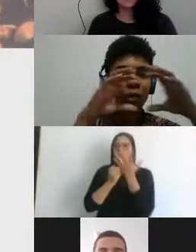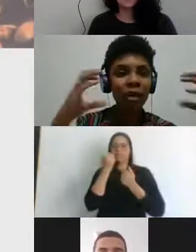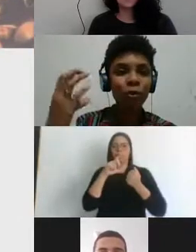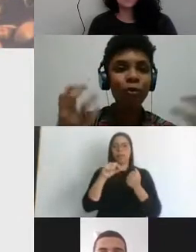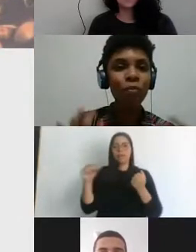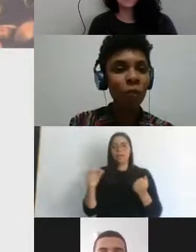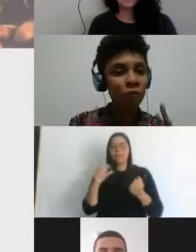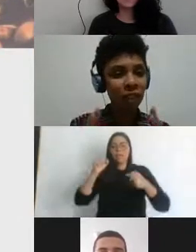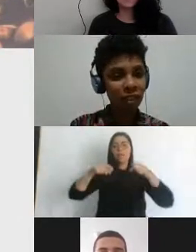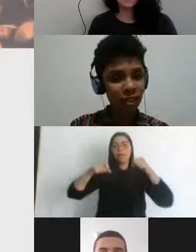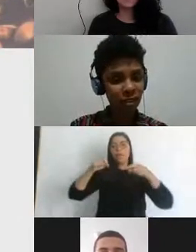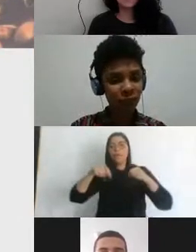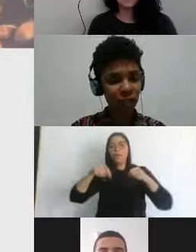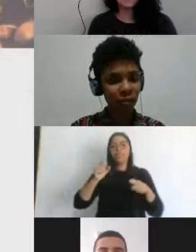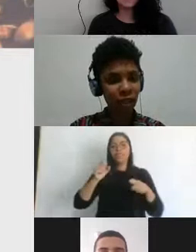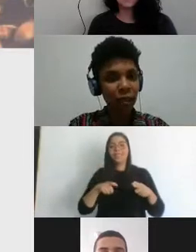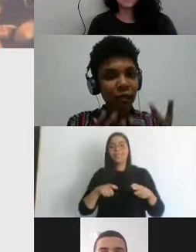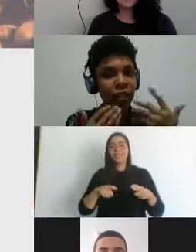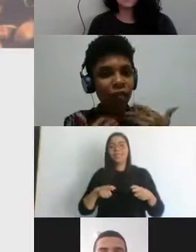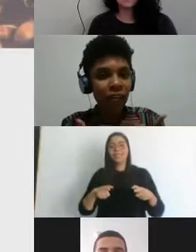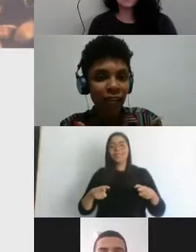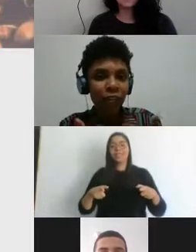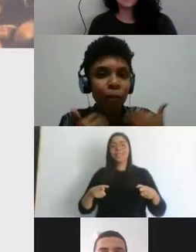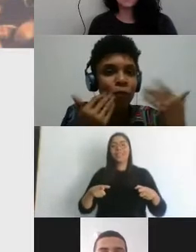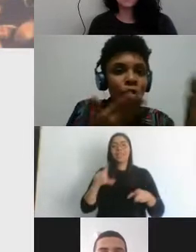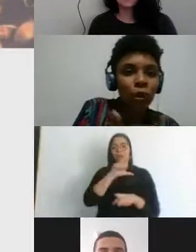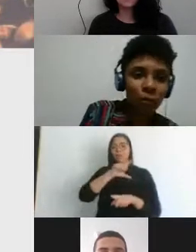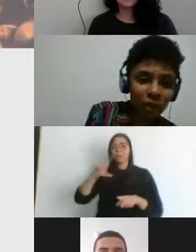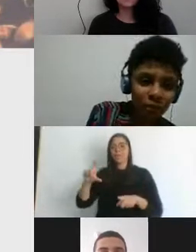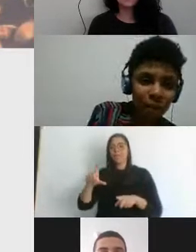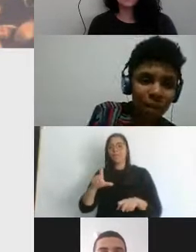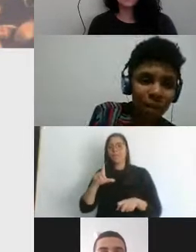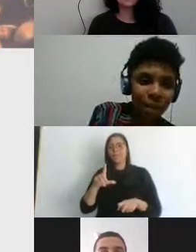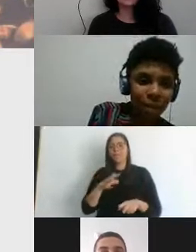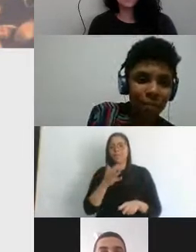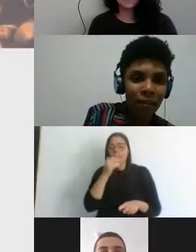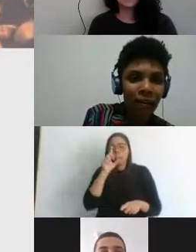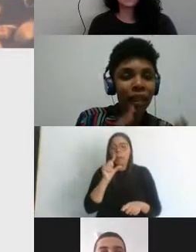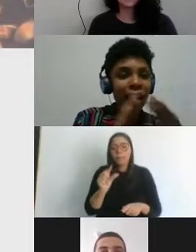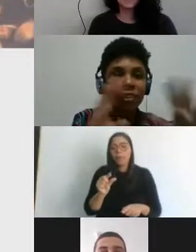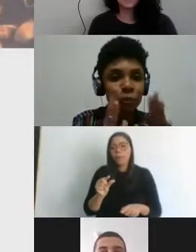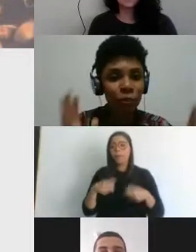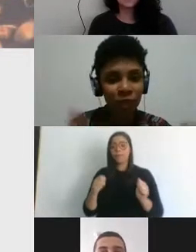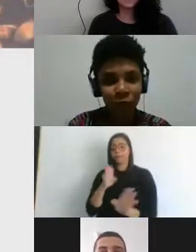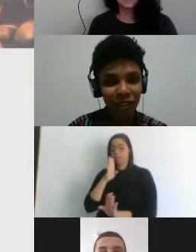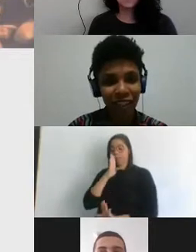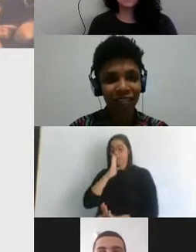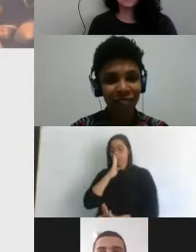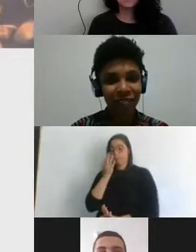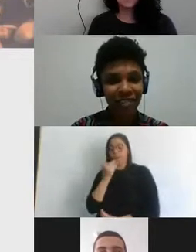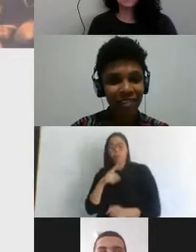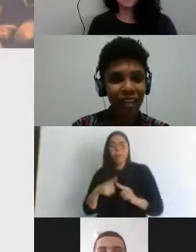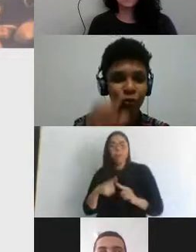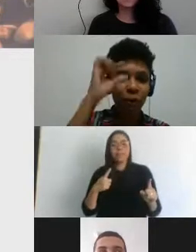gotas o meio o meu para ficar satisfeito e prefere ficar calado para continuar comendo tá essa estrutura